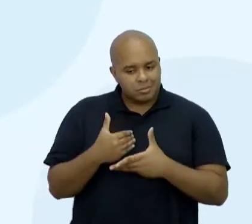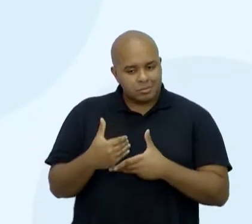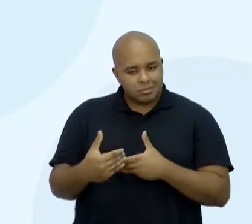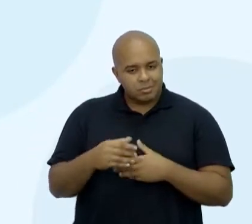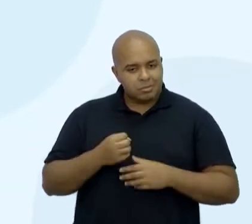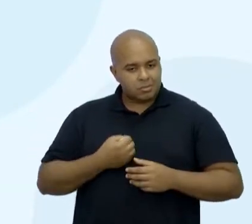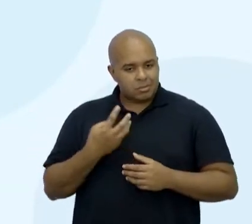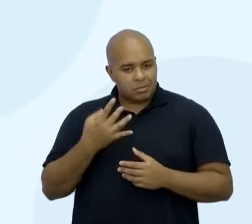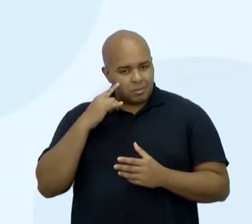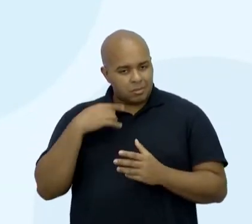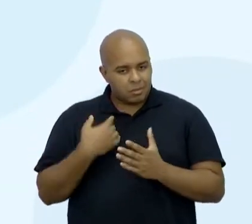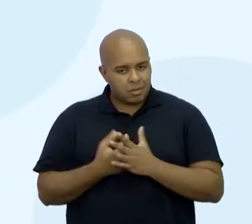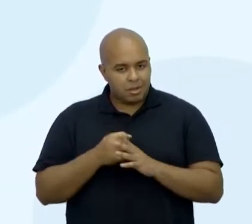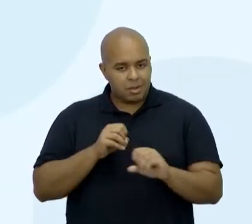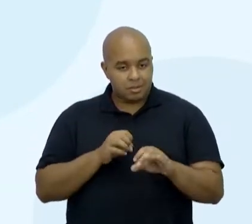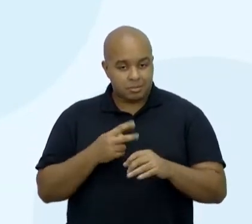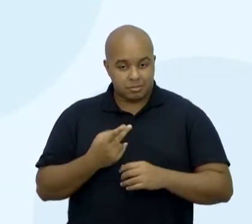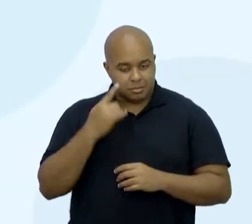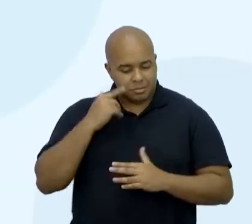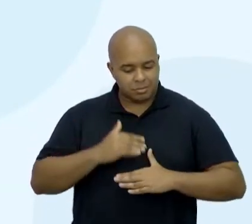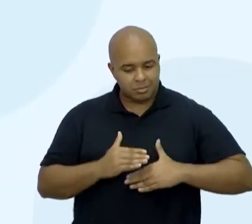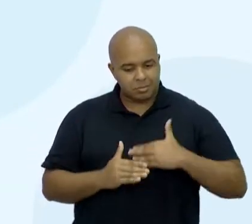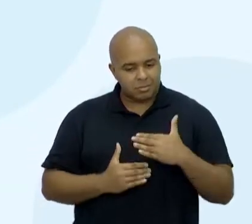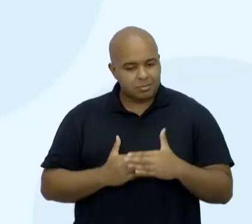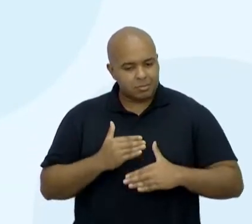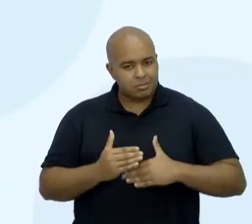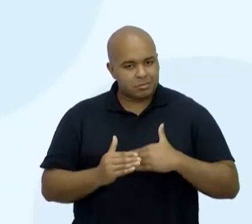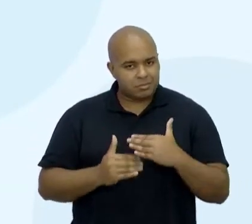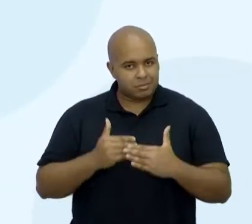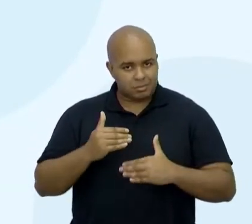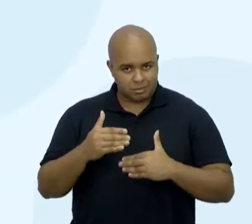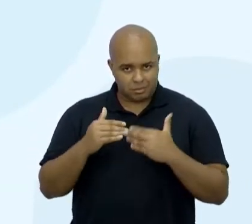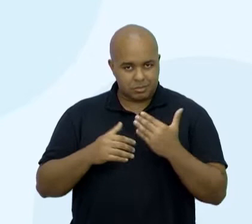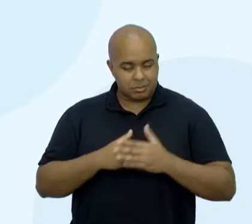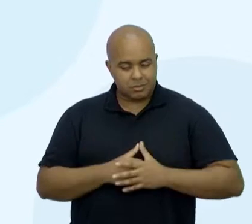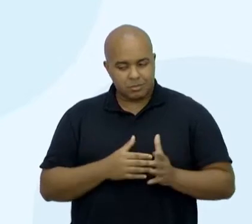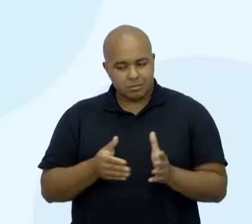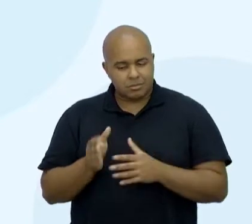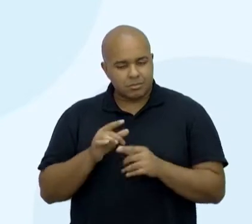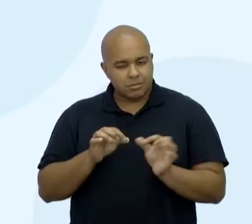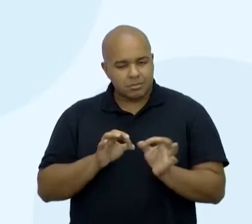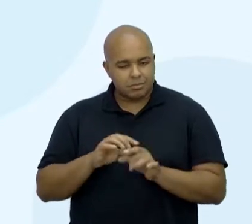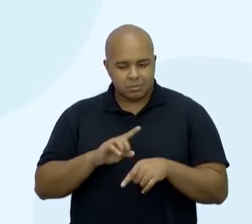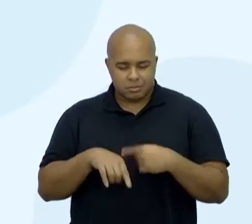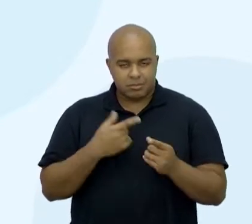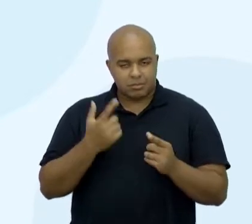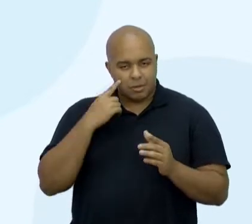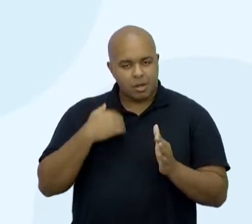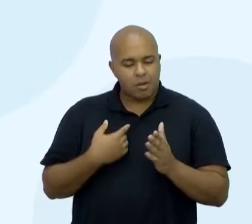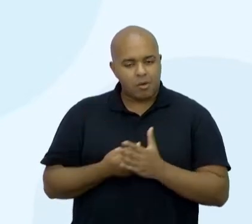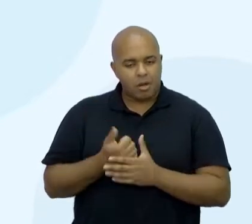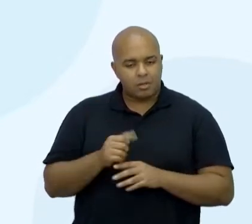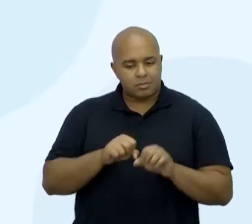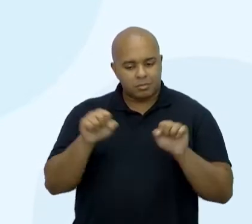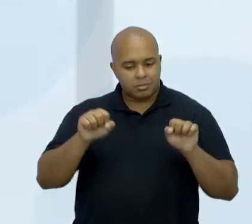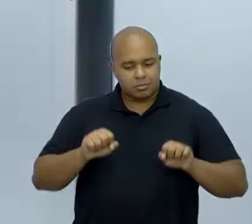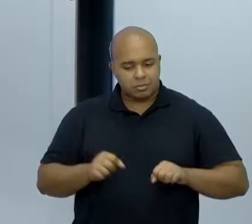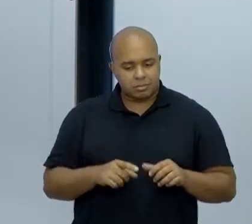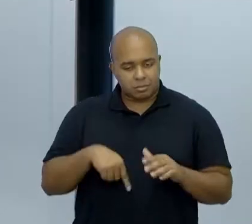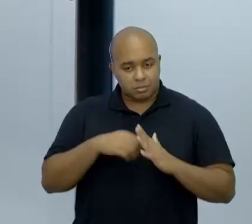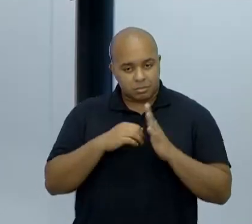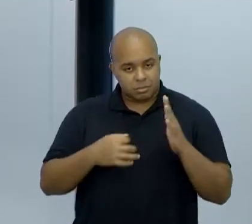atividade 4, se a gente está na aula 2, a gente está no momento aí do desenvolvimento e daqui a pouquinho chegando na sistematização